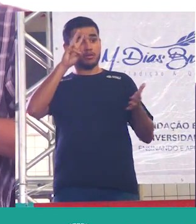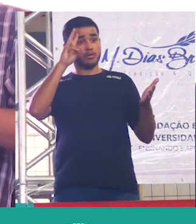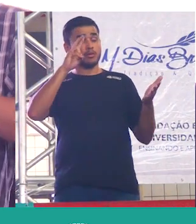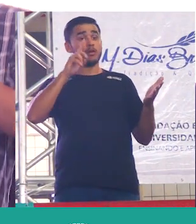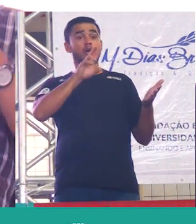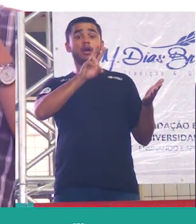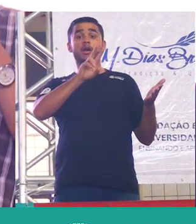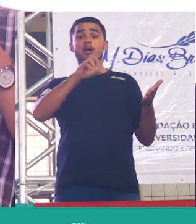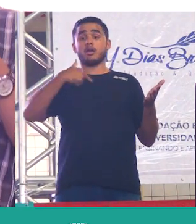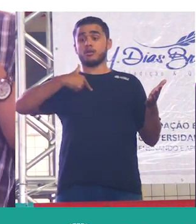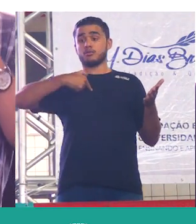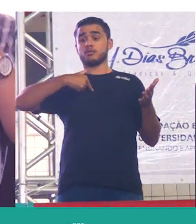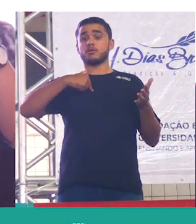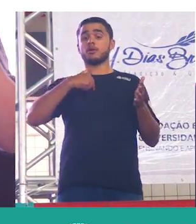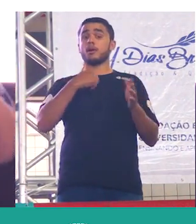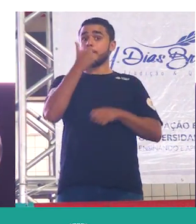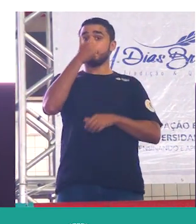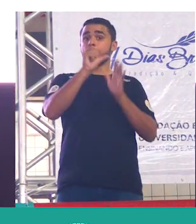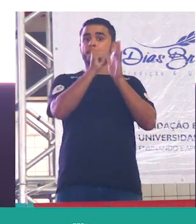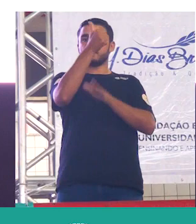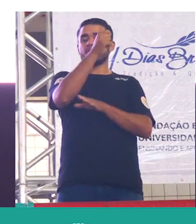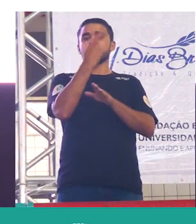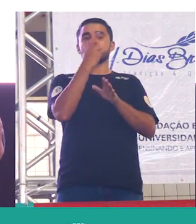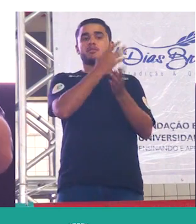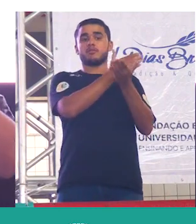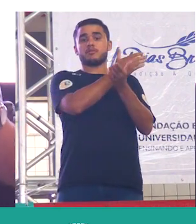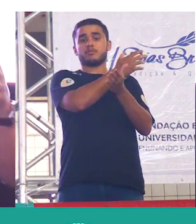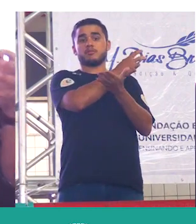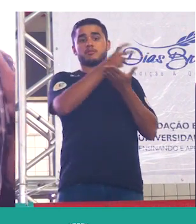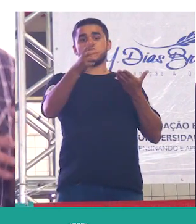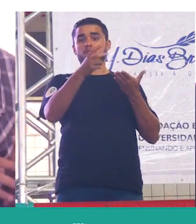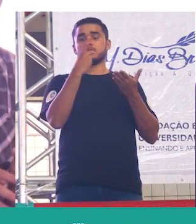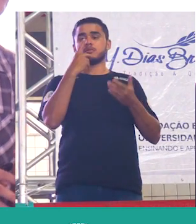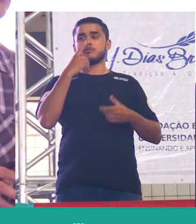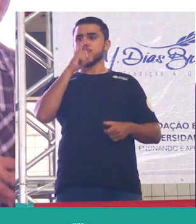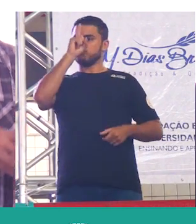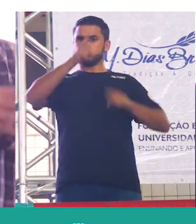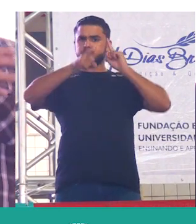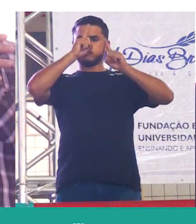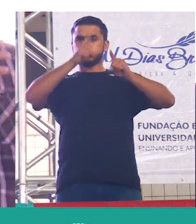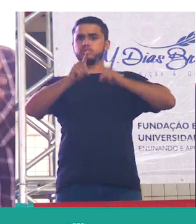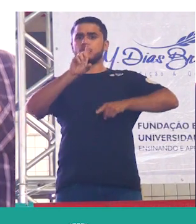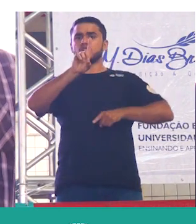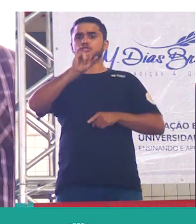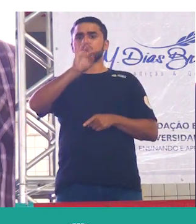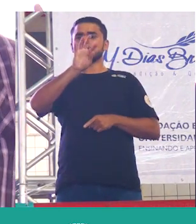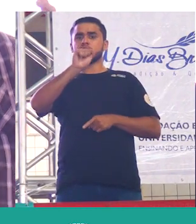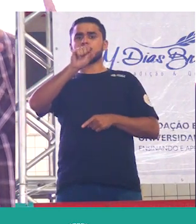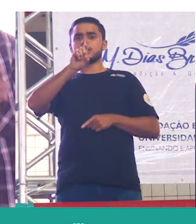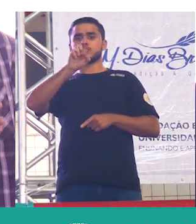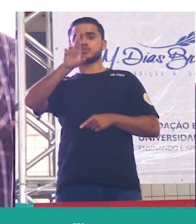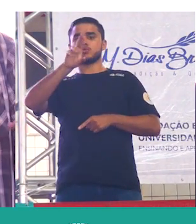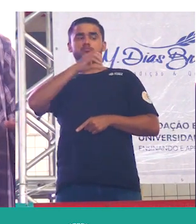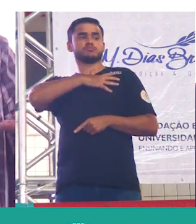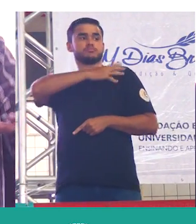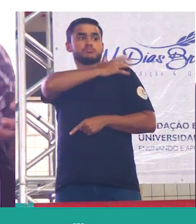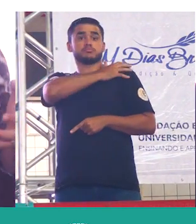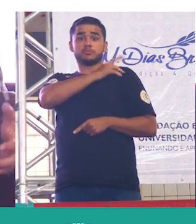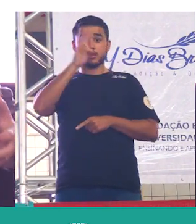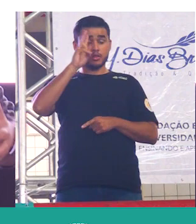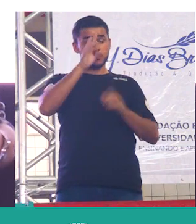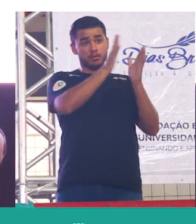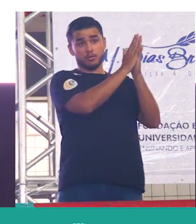sai da primeira vez, ele sai na condição de ditador. A era Vargas